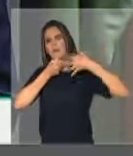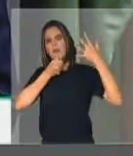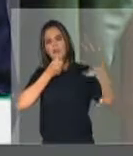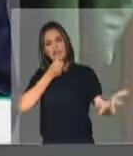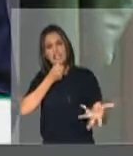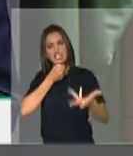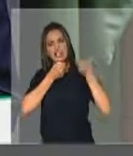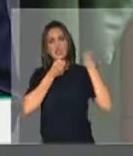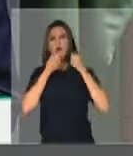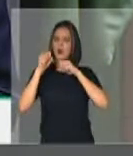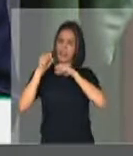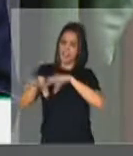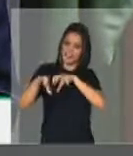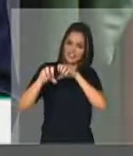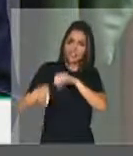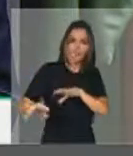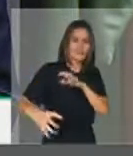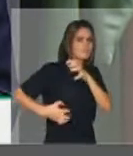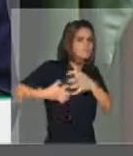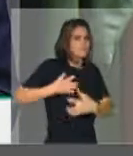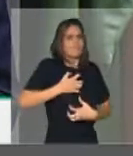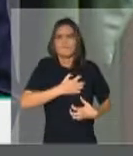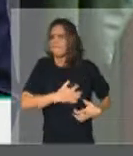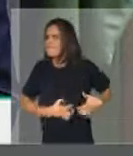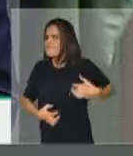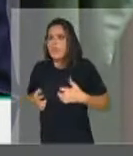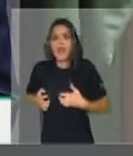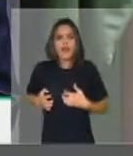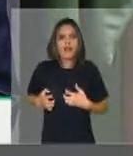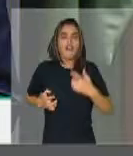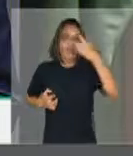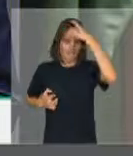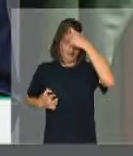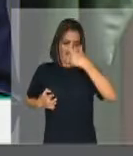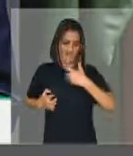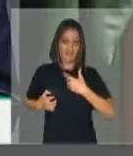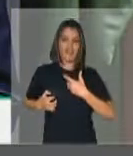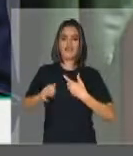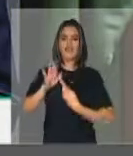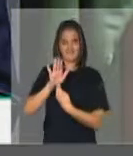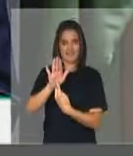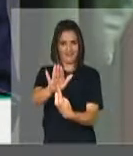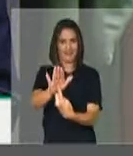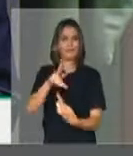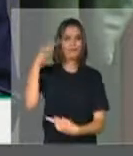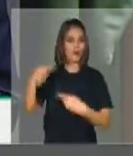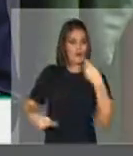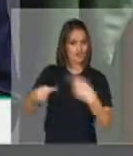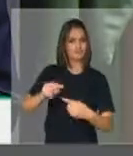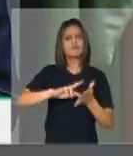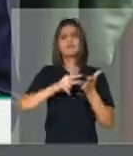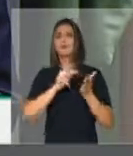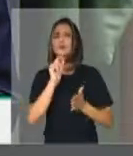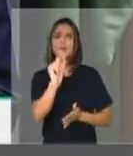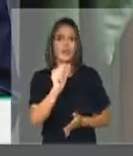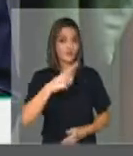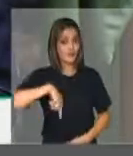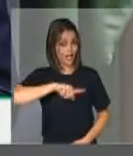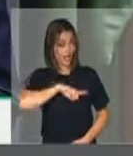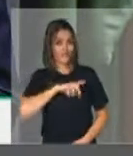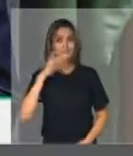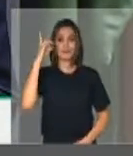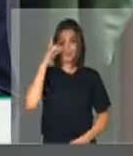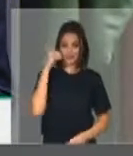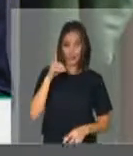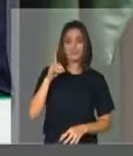se revoltou, mostrou o que é ser um político para nós e para o Brasil. Com a mesma